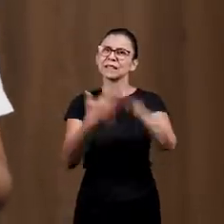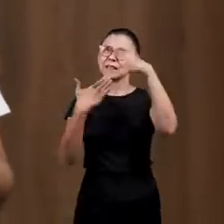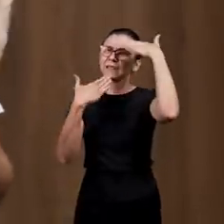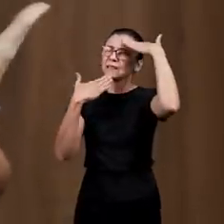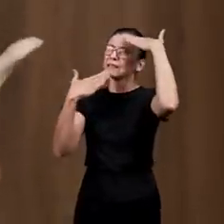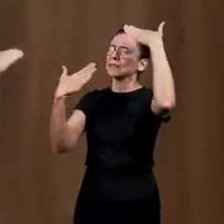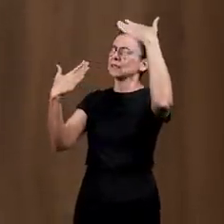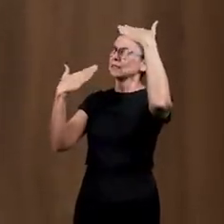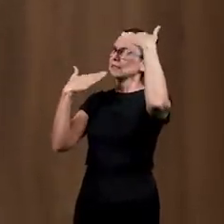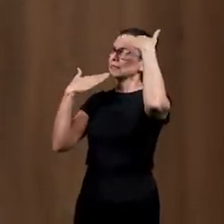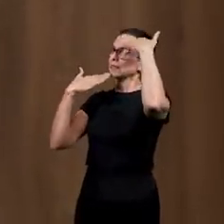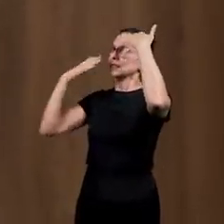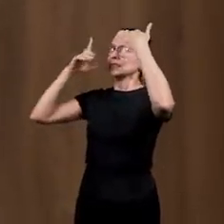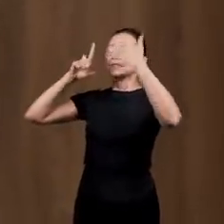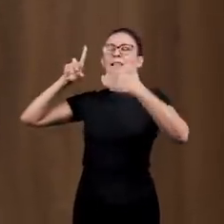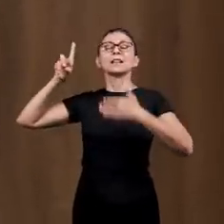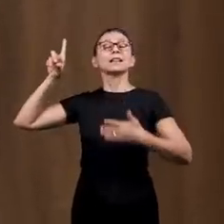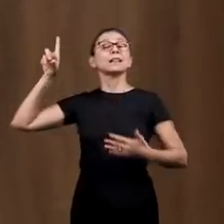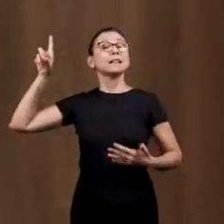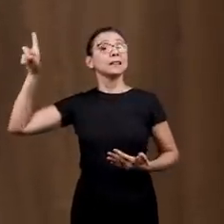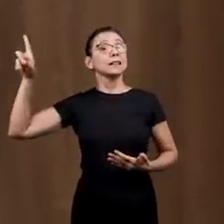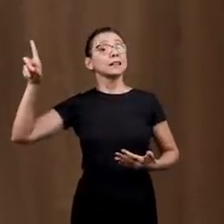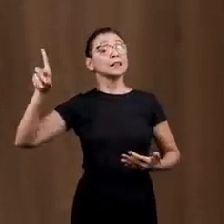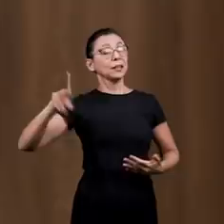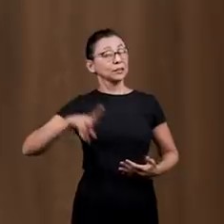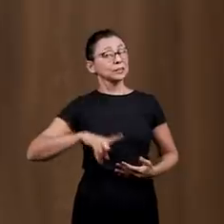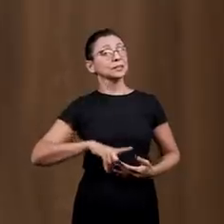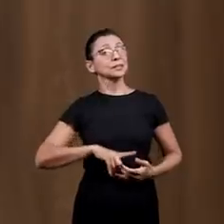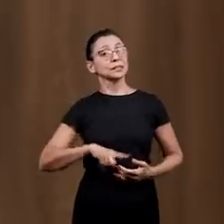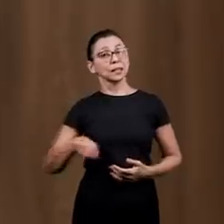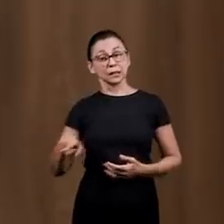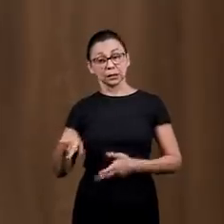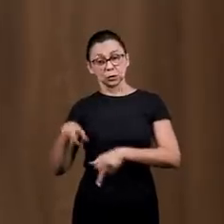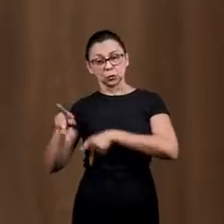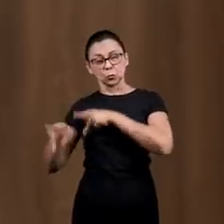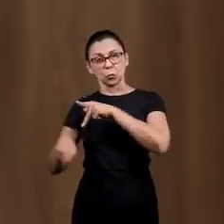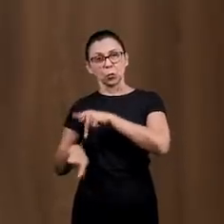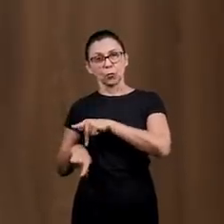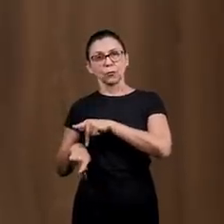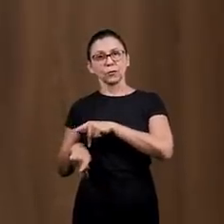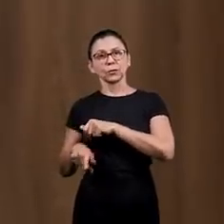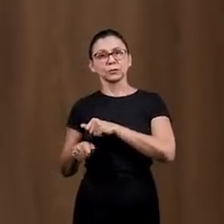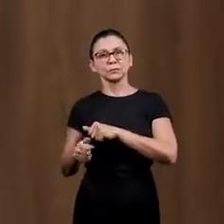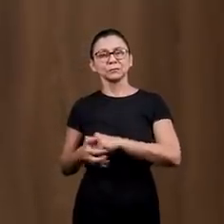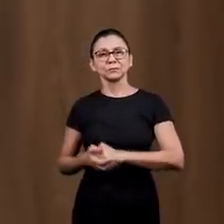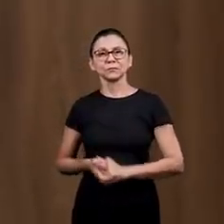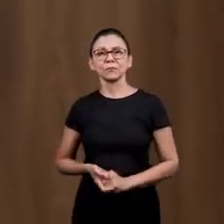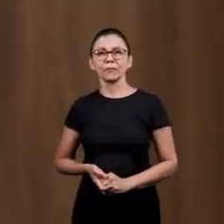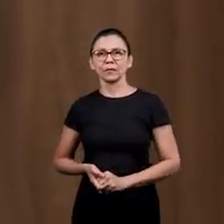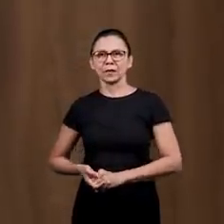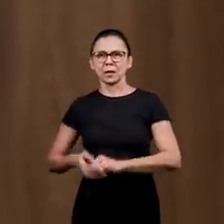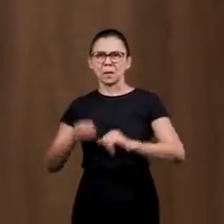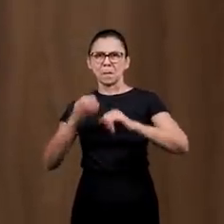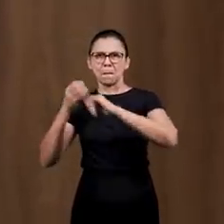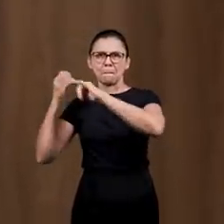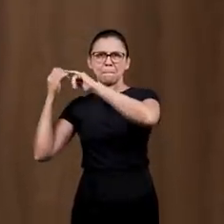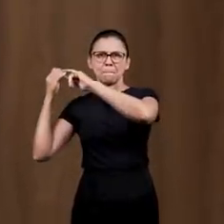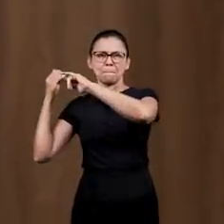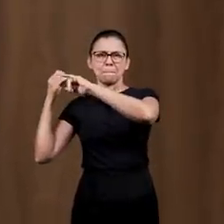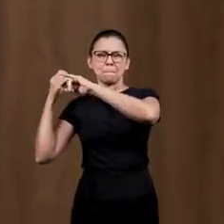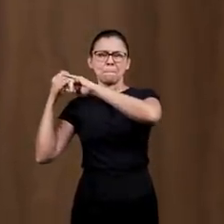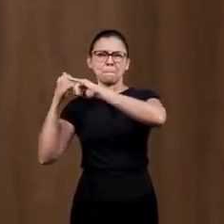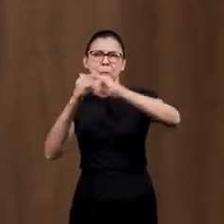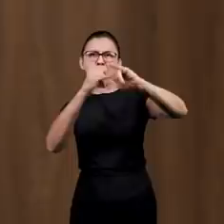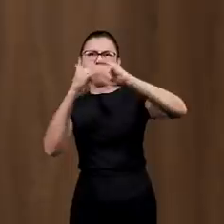Deus, agradecidos. Aquele povo, aquele exército ali buzinou, tocou